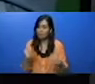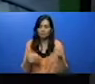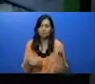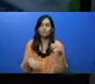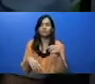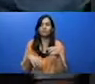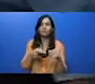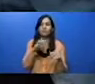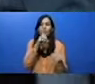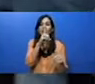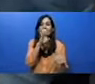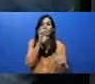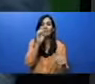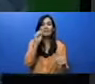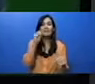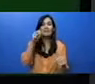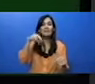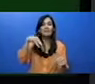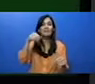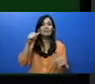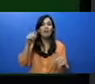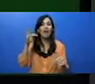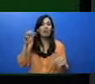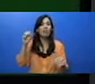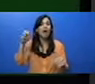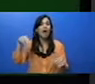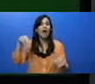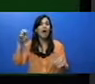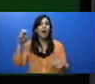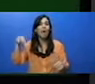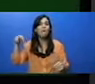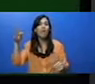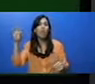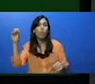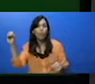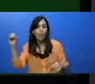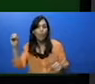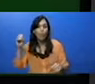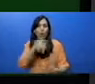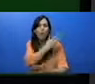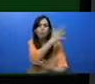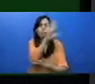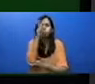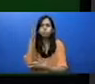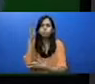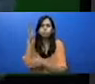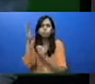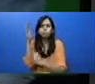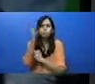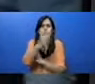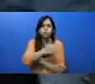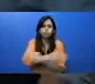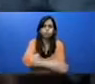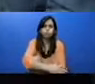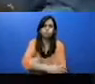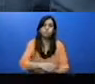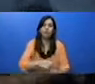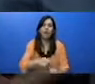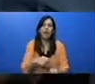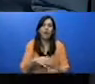desmatamento, tá? Ou seja, olha, nas imagens, é o processo de destruição